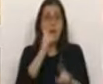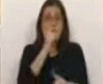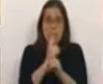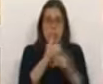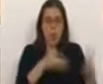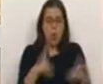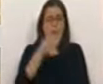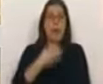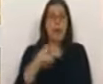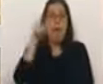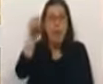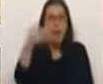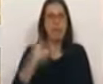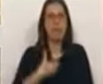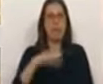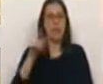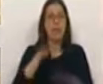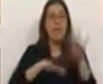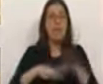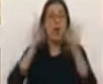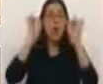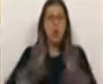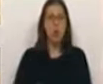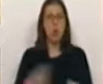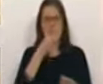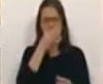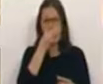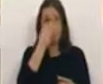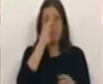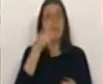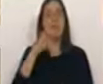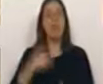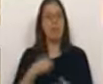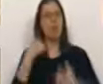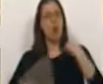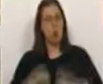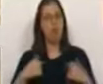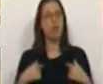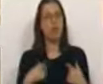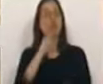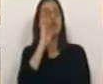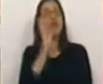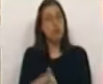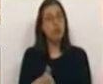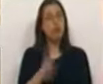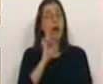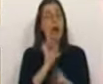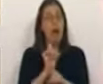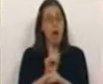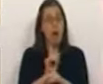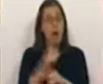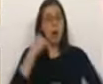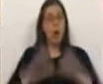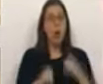caminho que PSD e CDS trilharam, senda essa que o PCP contesta e disse que contestará